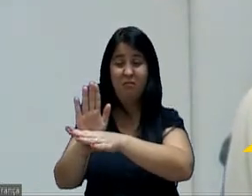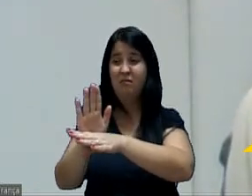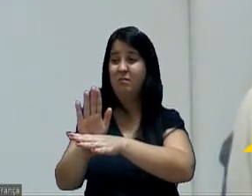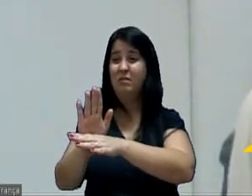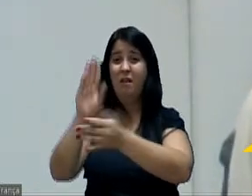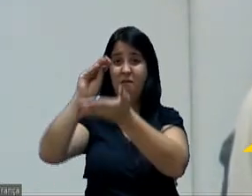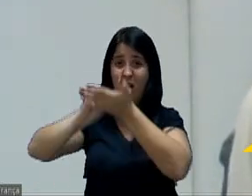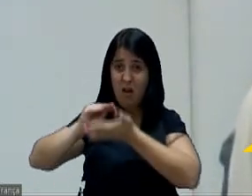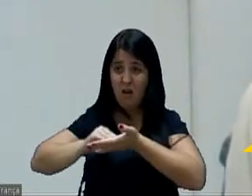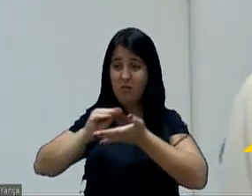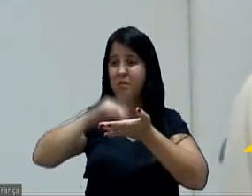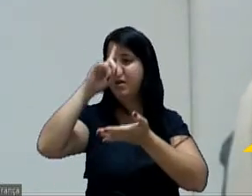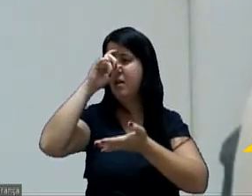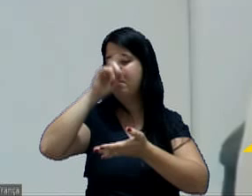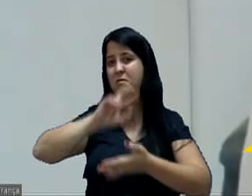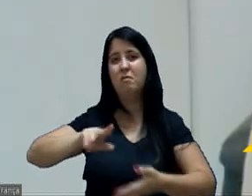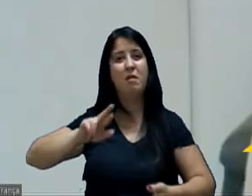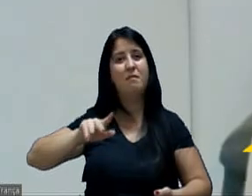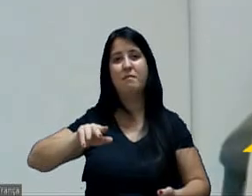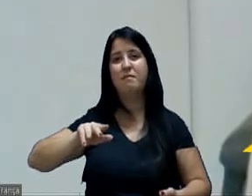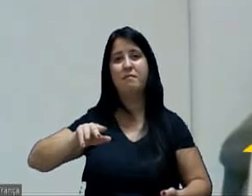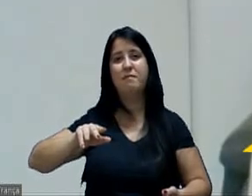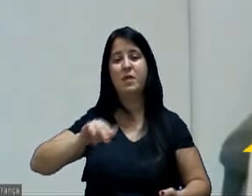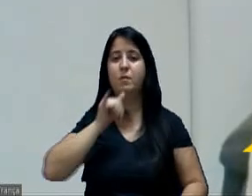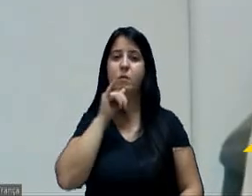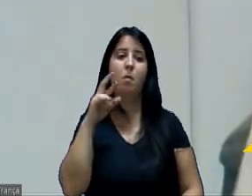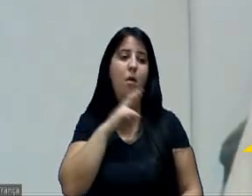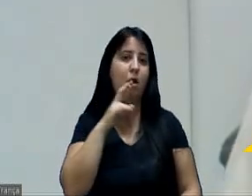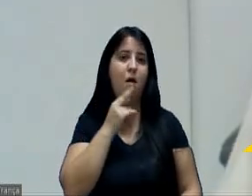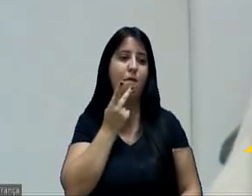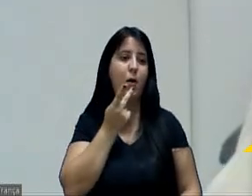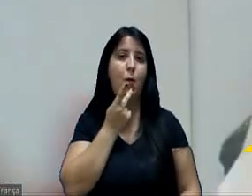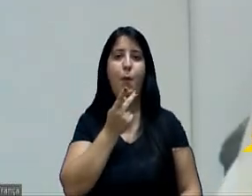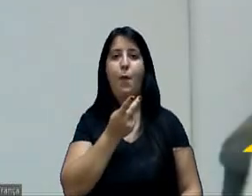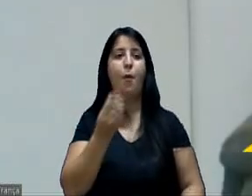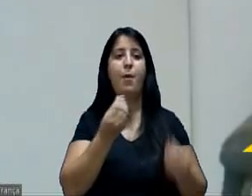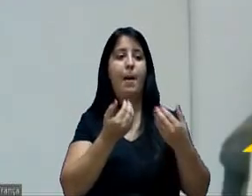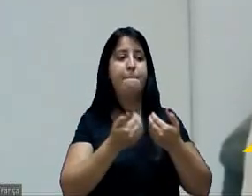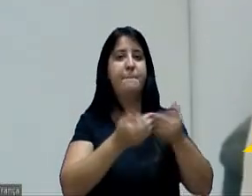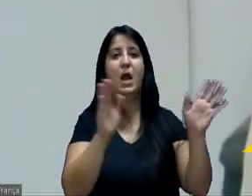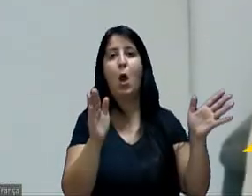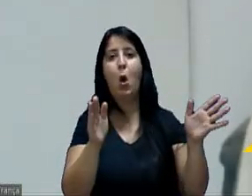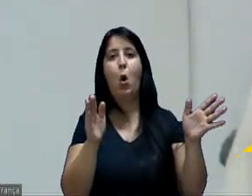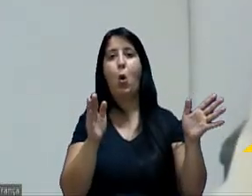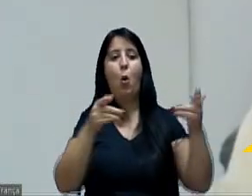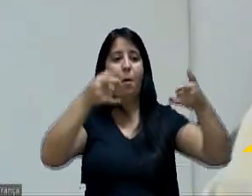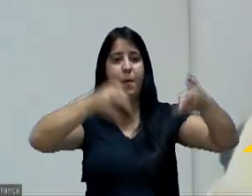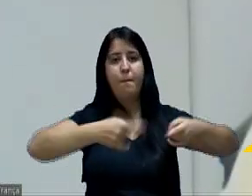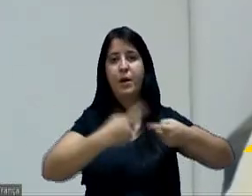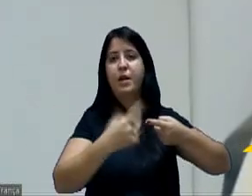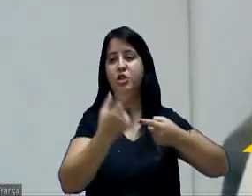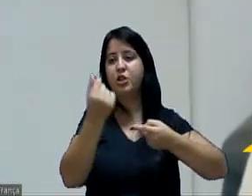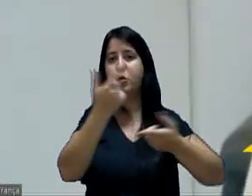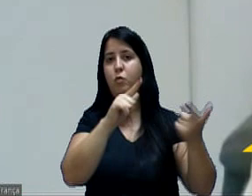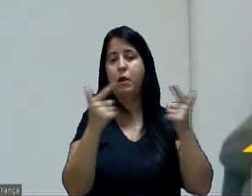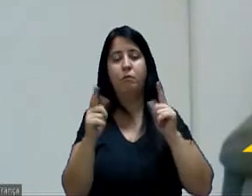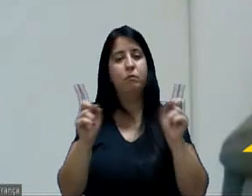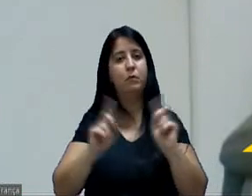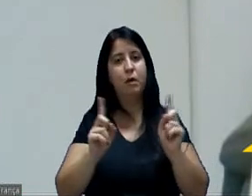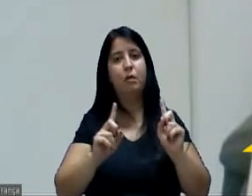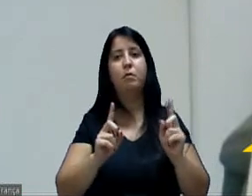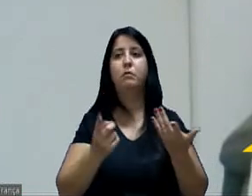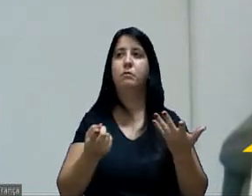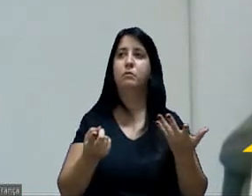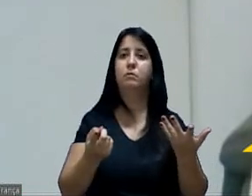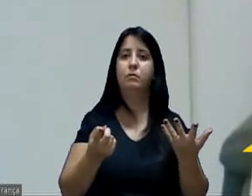hospitais. Entendeu? Porque até agora o Manga não falou em momento nenhum que não abriu mais leito porque não tem dinheiro. Está se remanejando, está se vendo, precisa